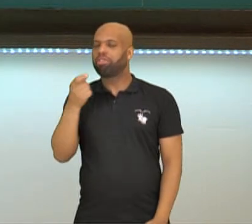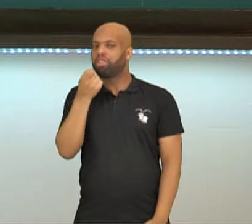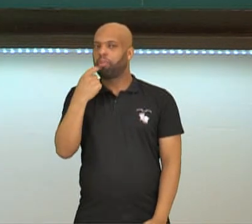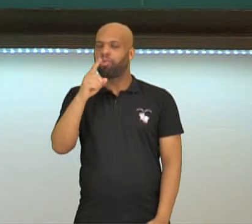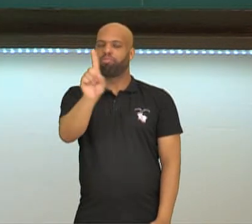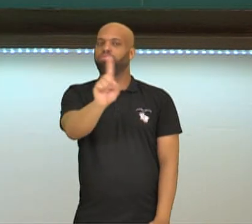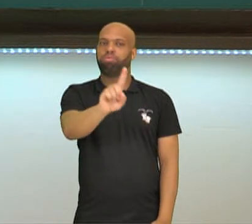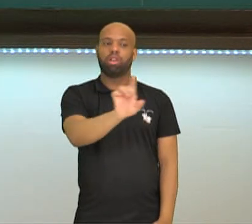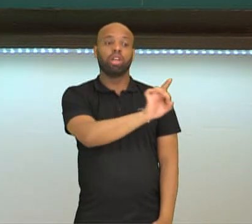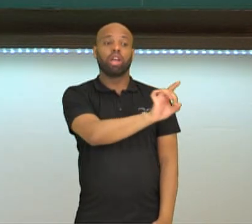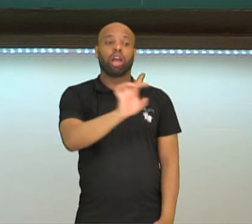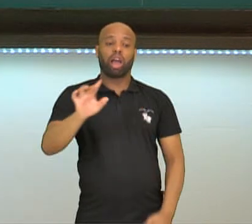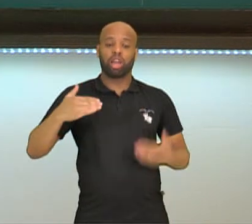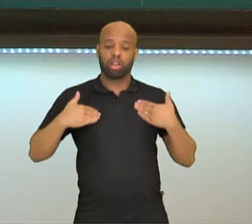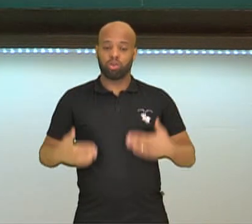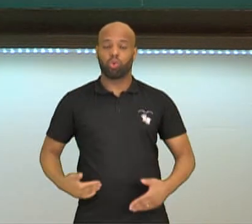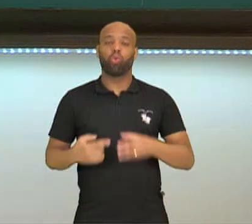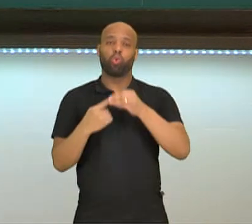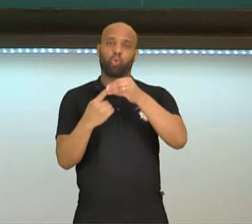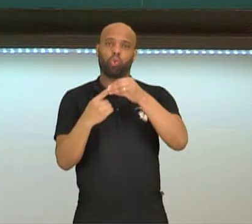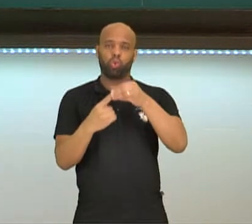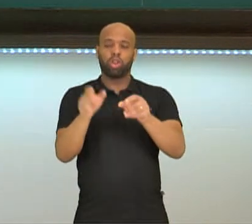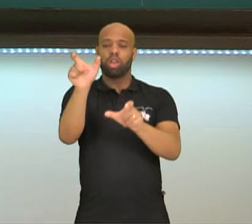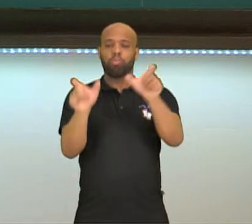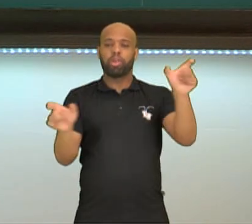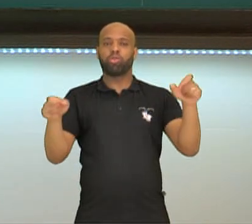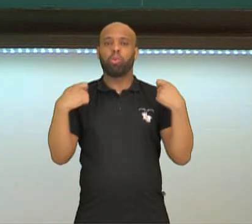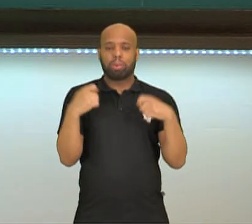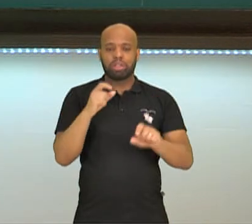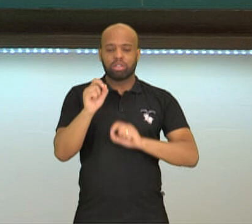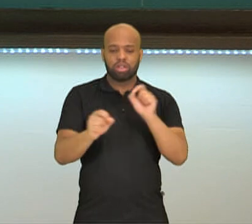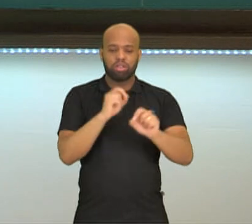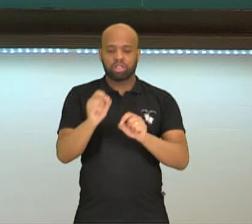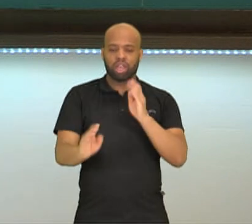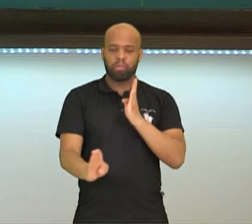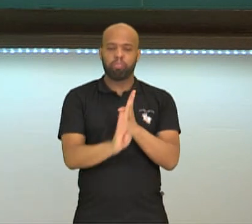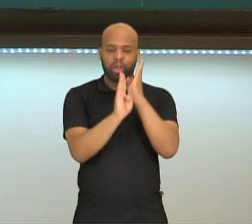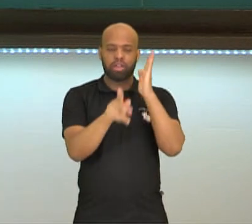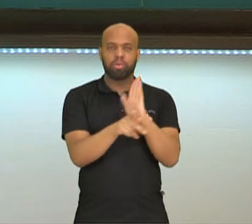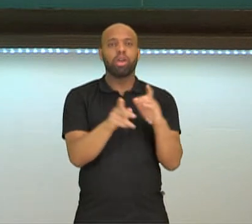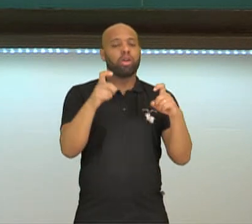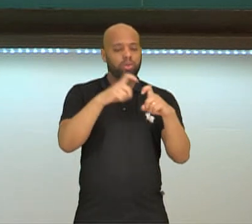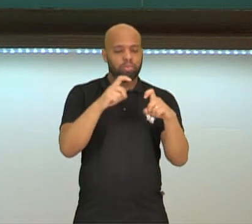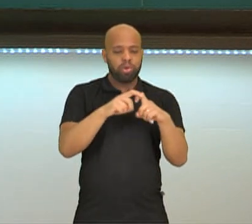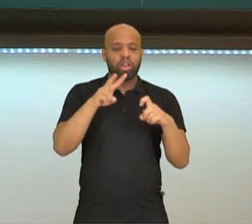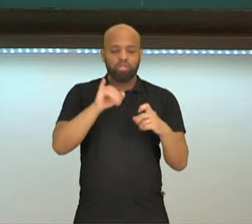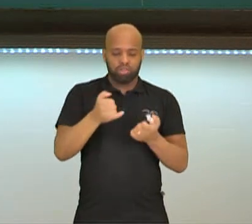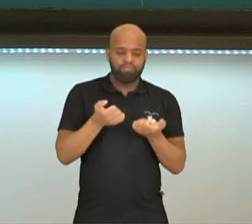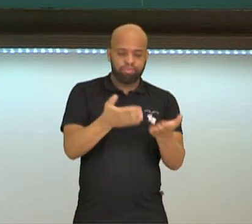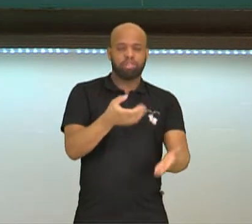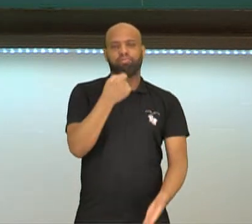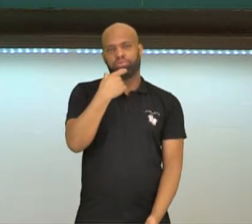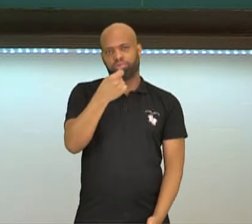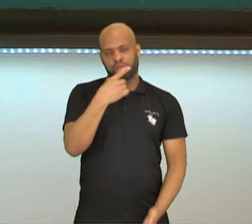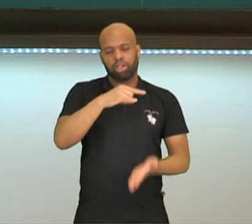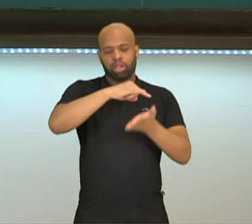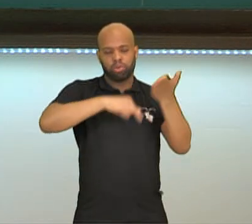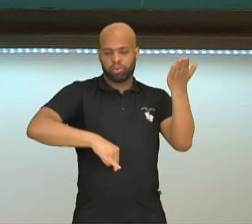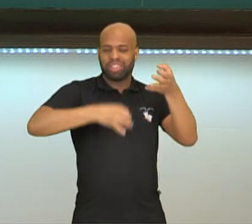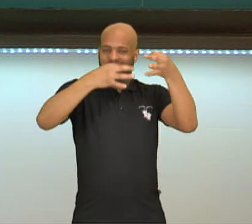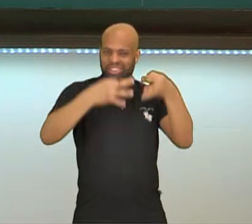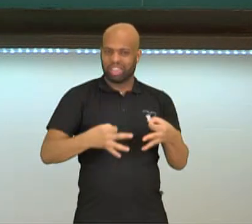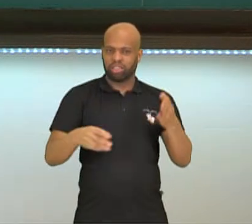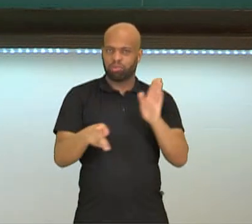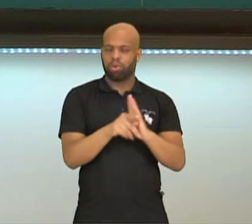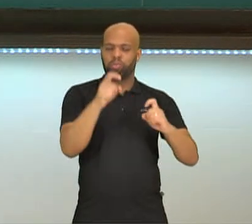ele. Cada corpo é único, cada pessoa precisa de um diagnóstico médico e de uma prescrição